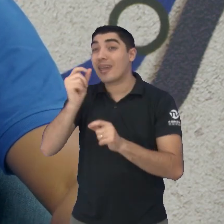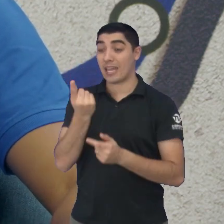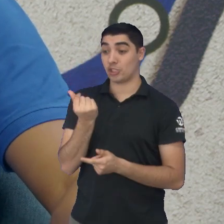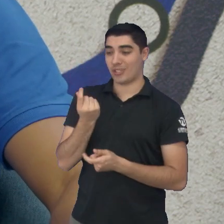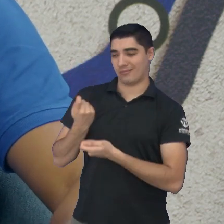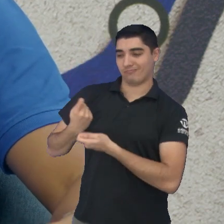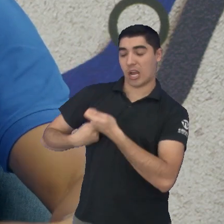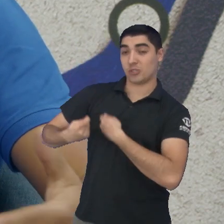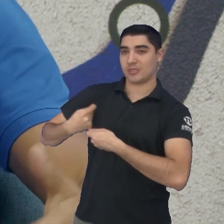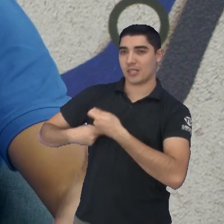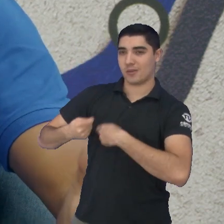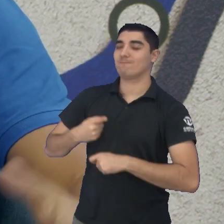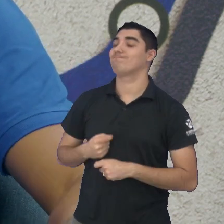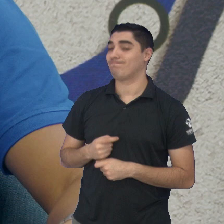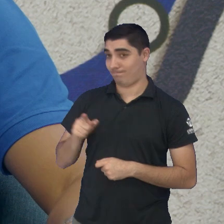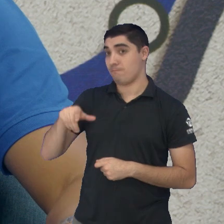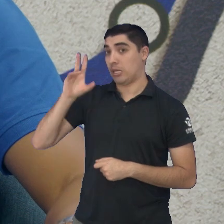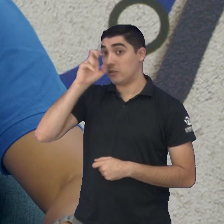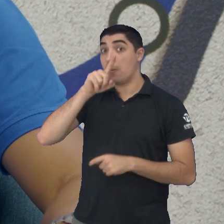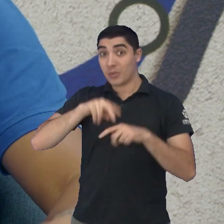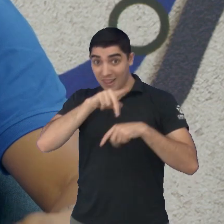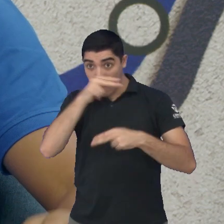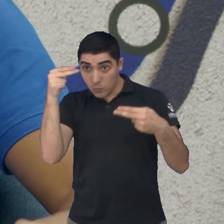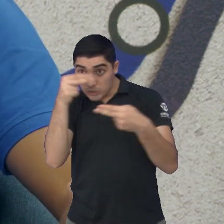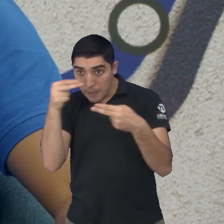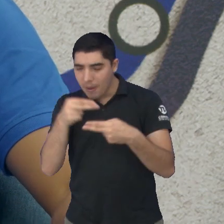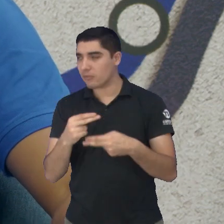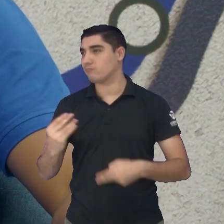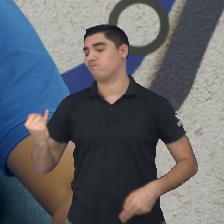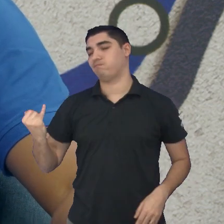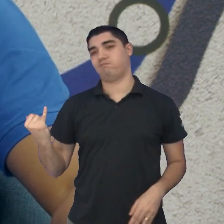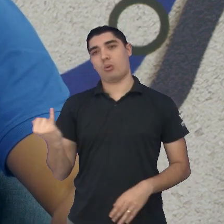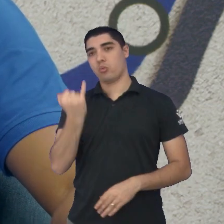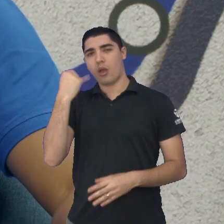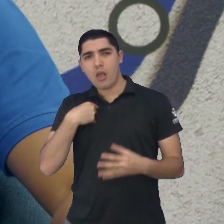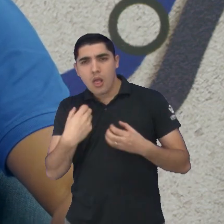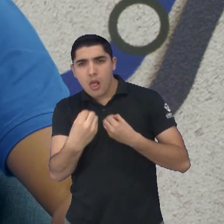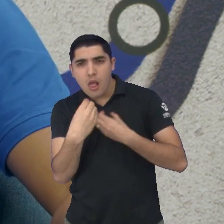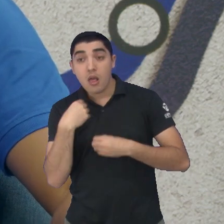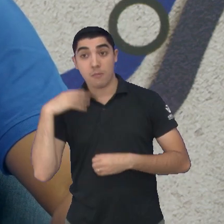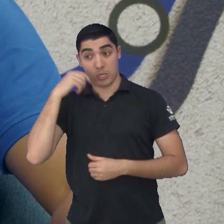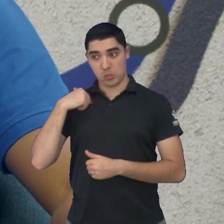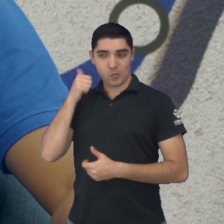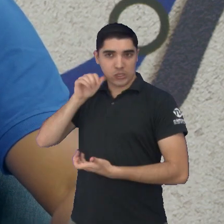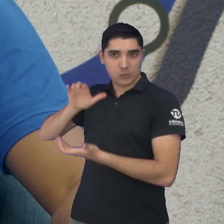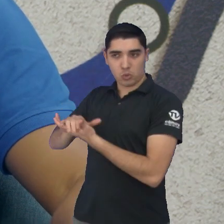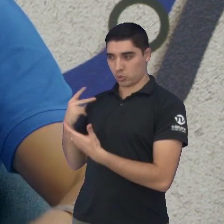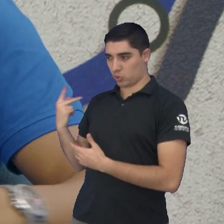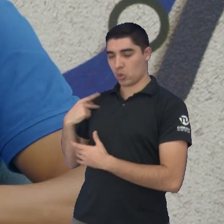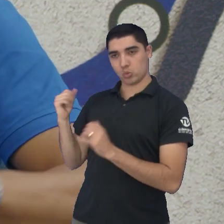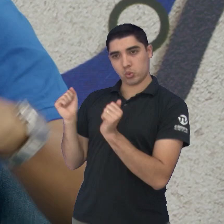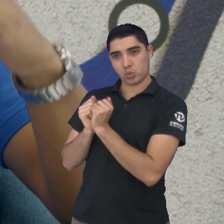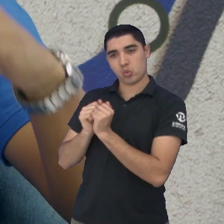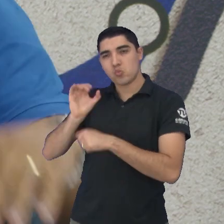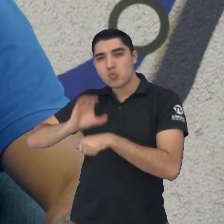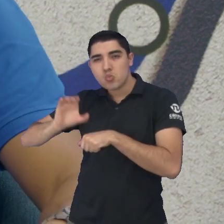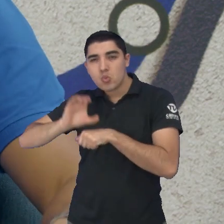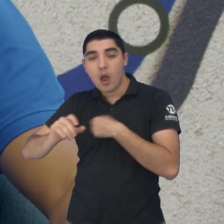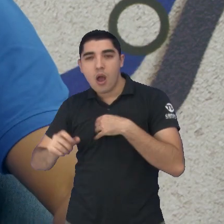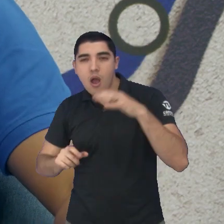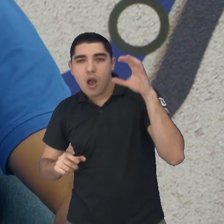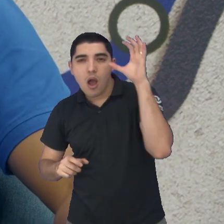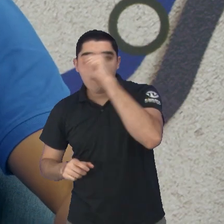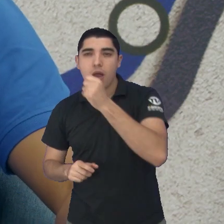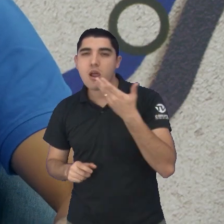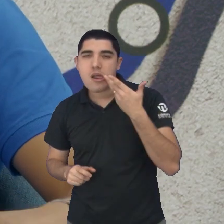empresa, né? Então, o curso do Sebrae, para mim, foi fundamental. Eu e a minha esposa fizemos e foi o início de tudo, né?